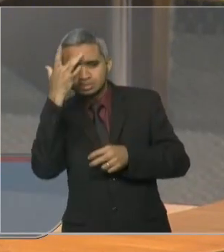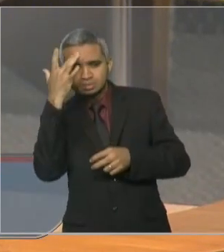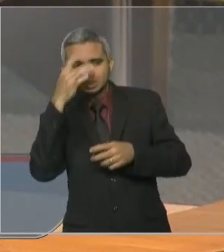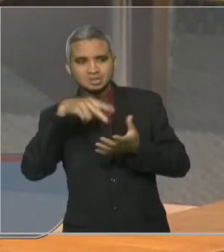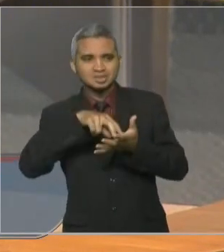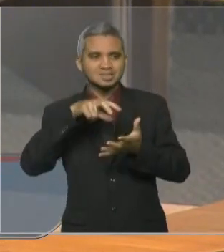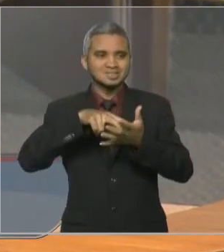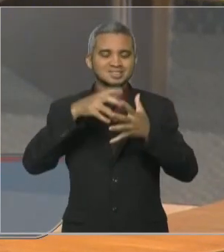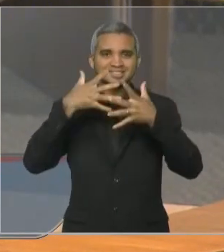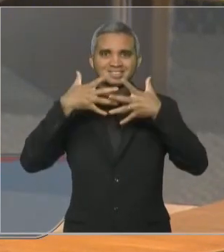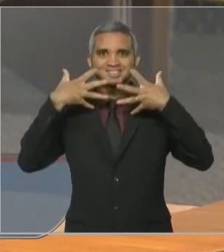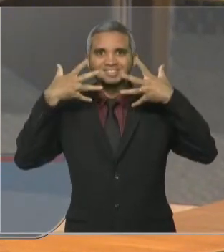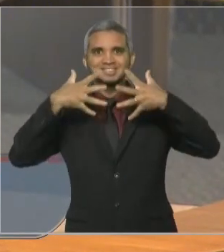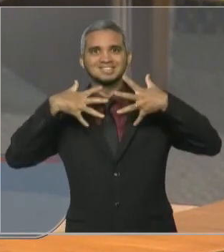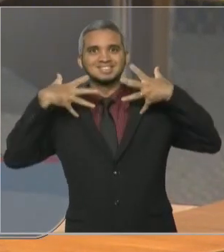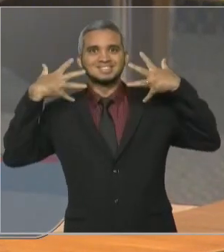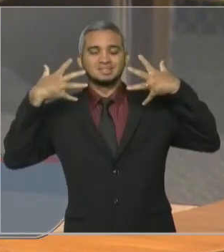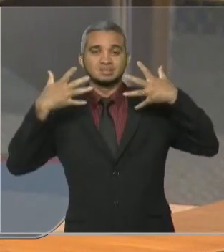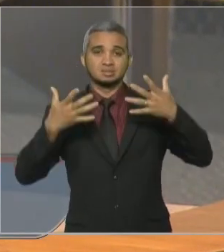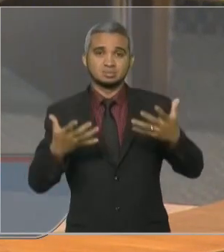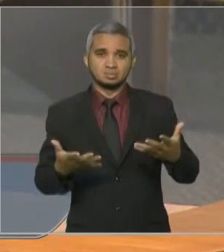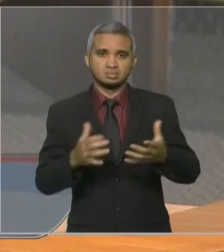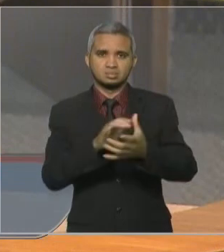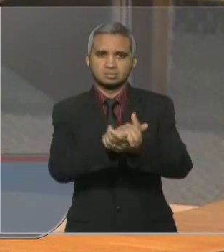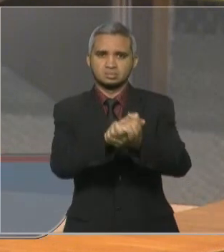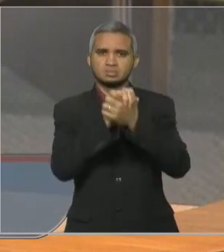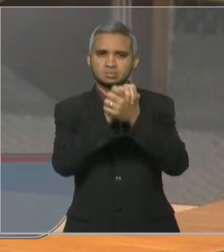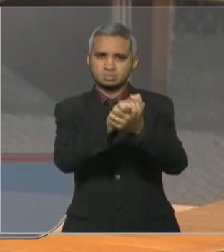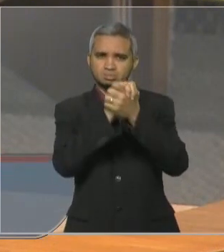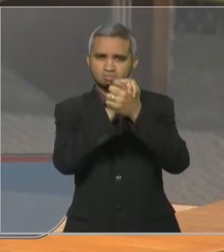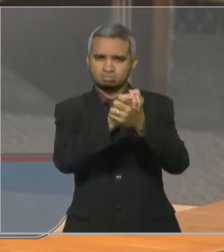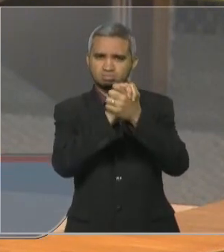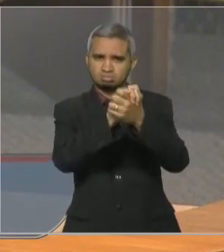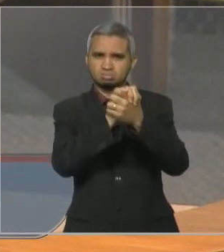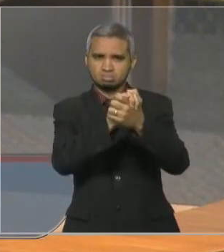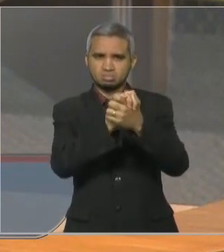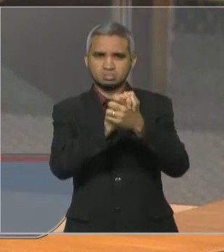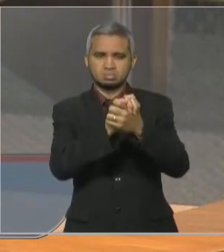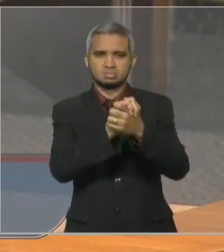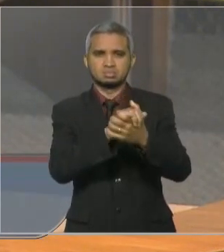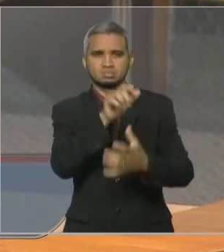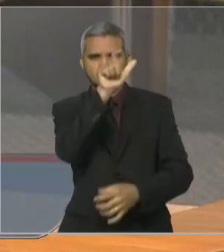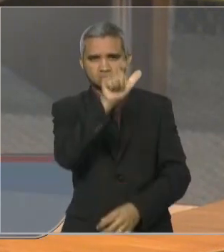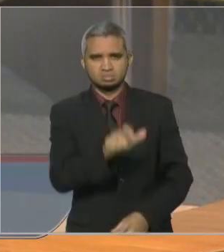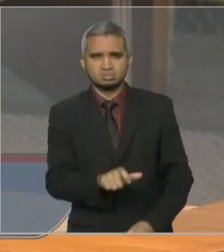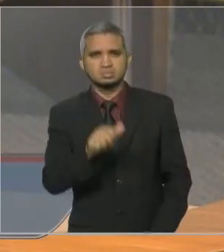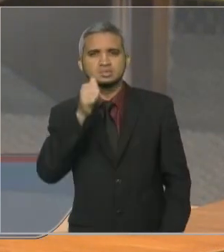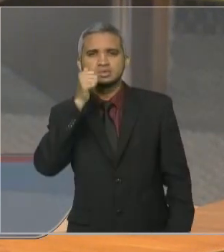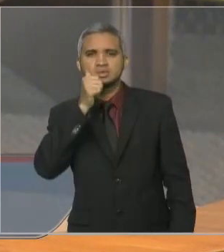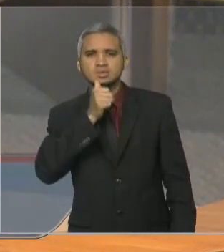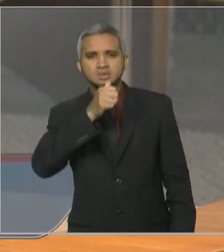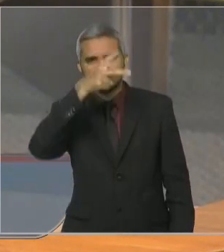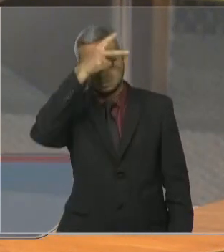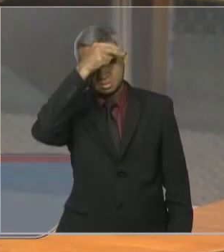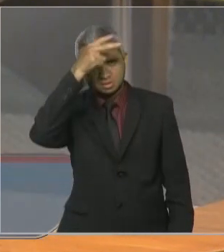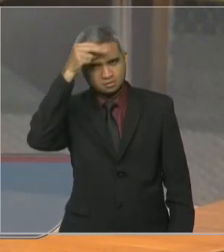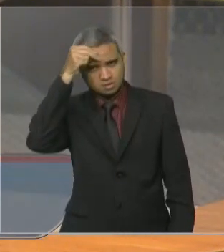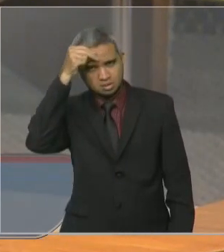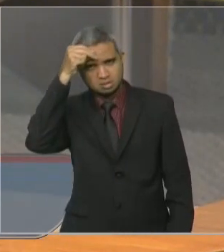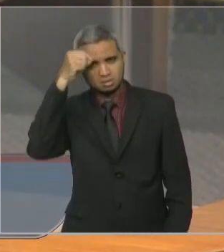administração séria. Quero aqui parabenizar a prefeita na tribuna desta